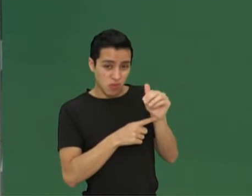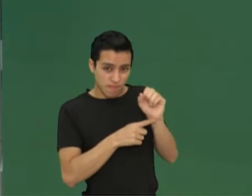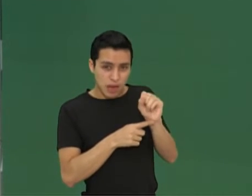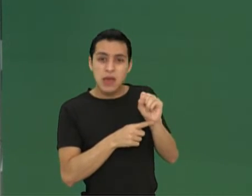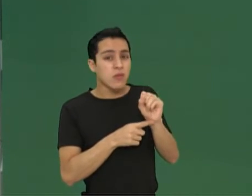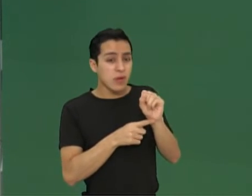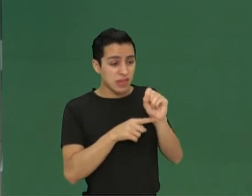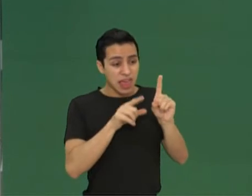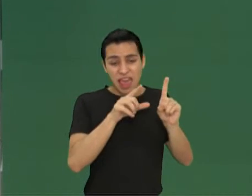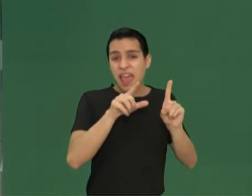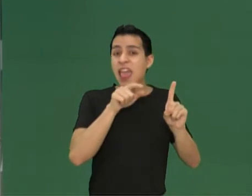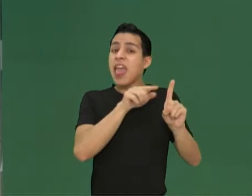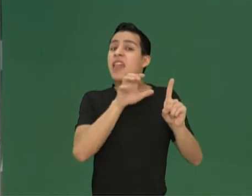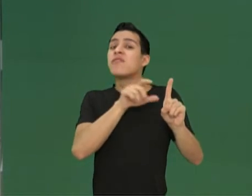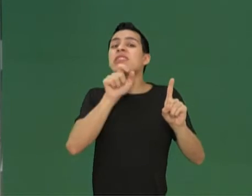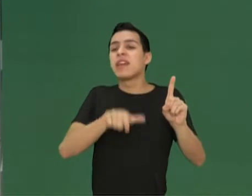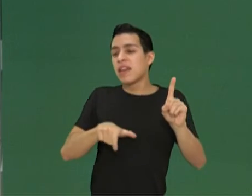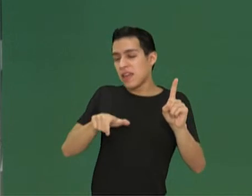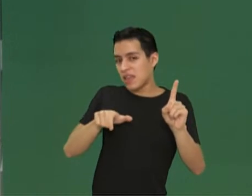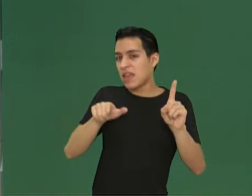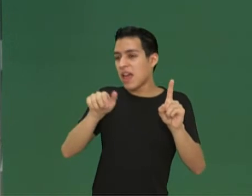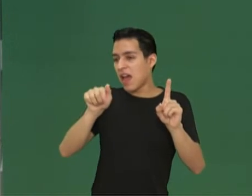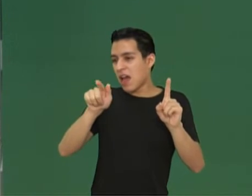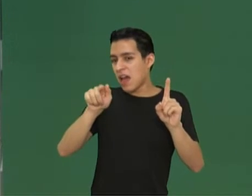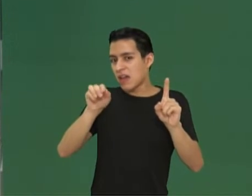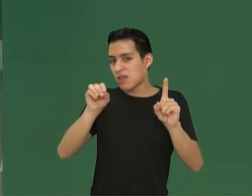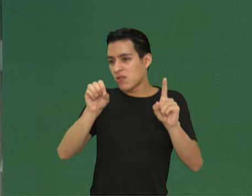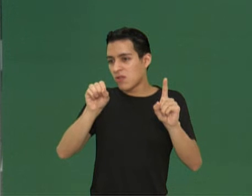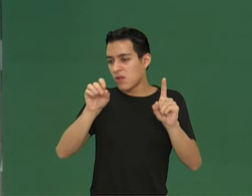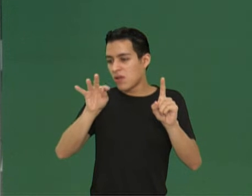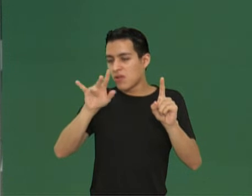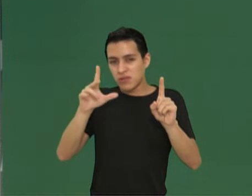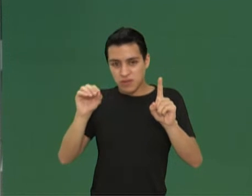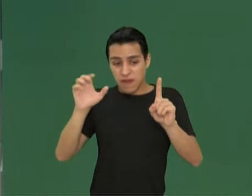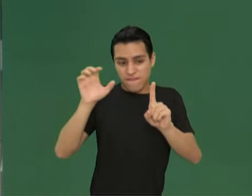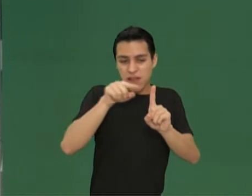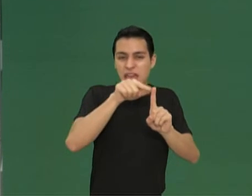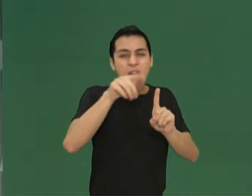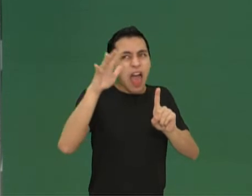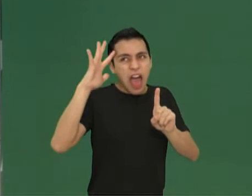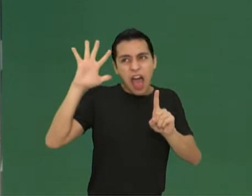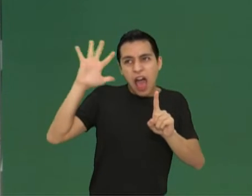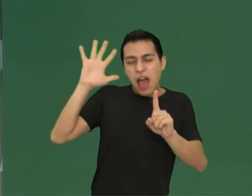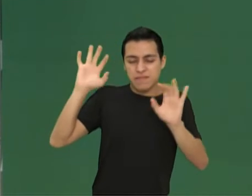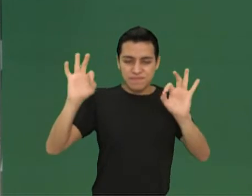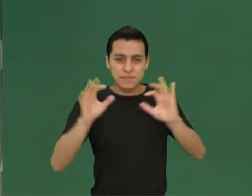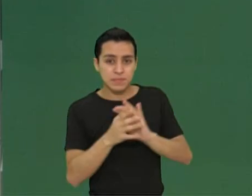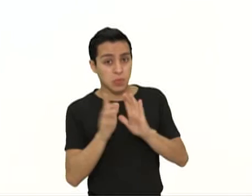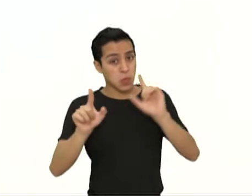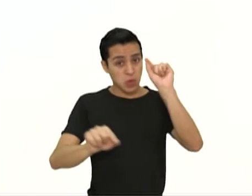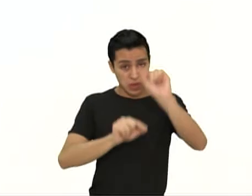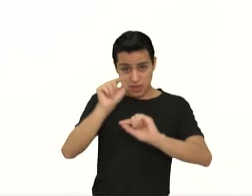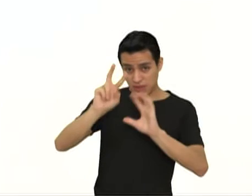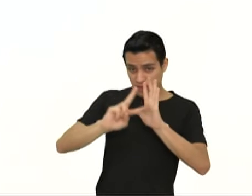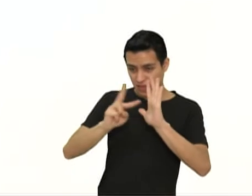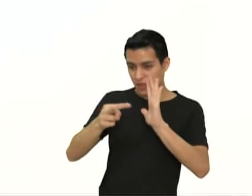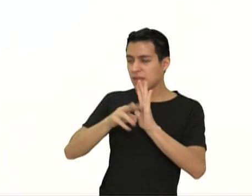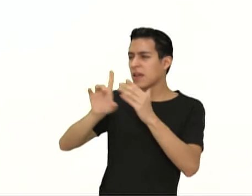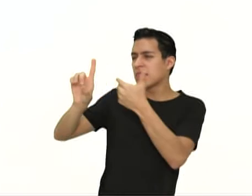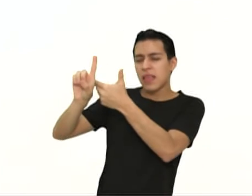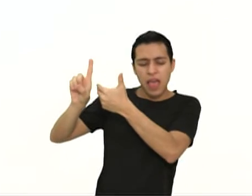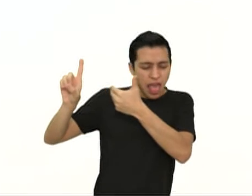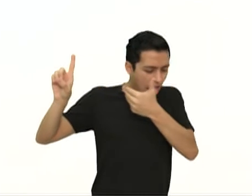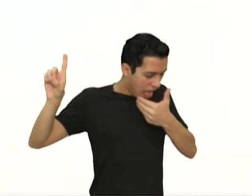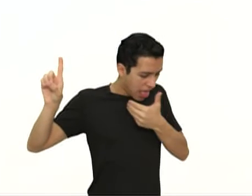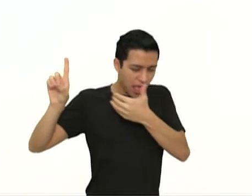do Santo Agostinho, né, de que o mal é um mau uso do livre-arbítrio, ou seja, um afastamento de Deus, ele continua com essa ideia